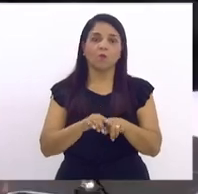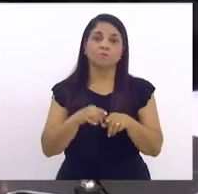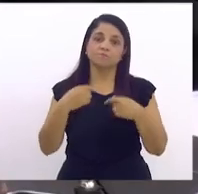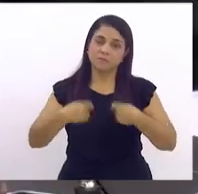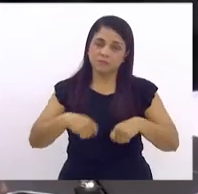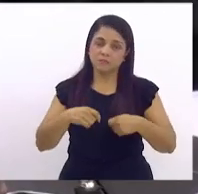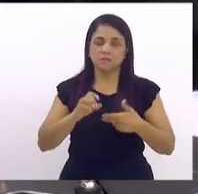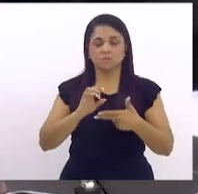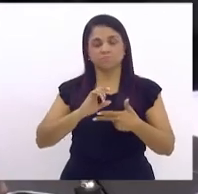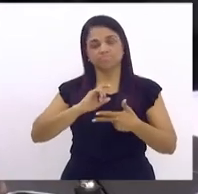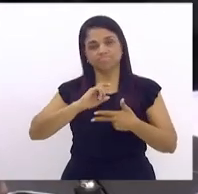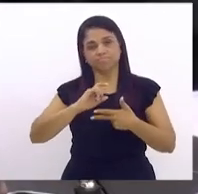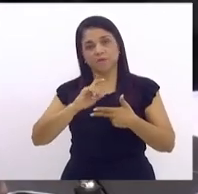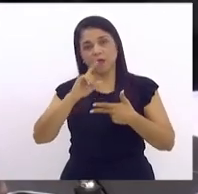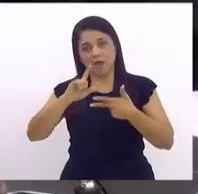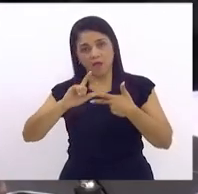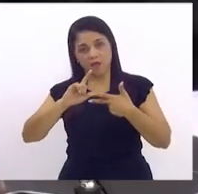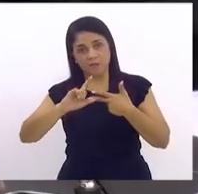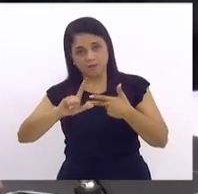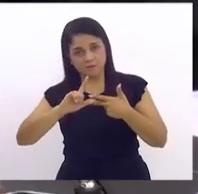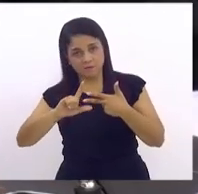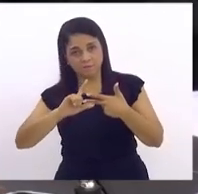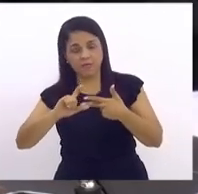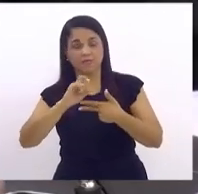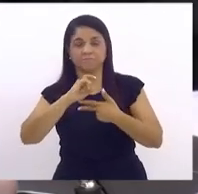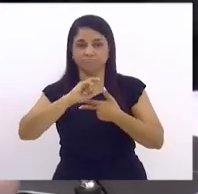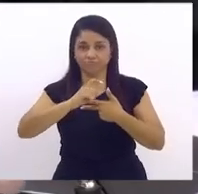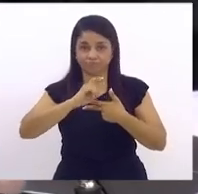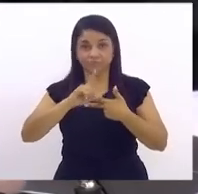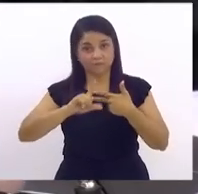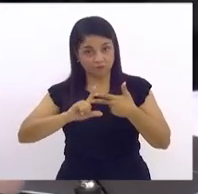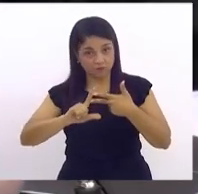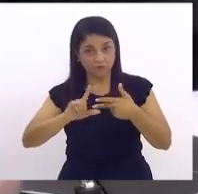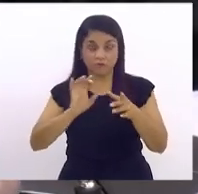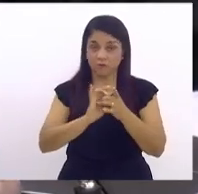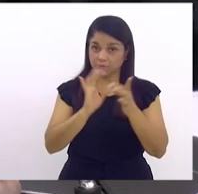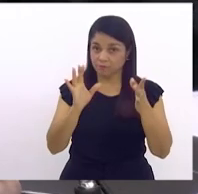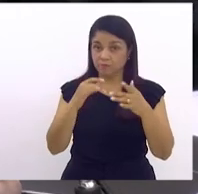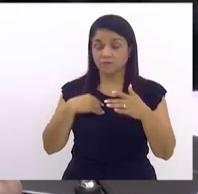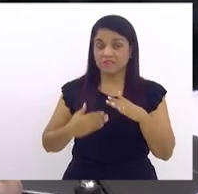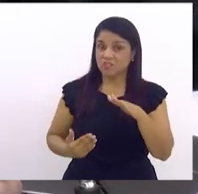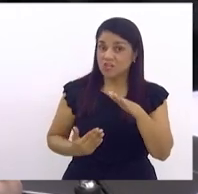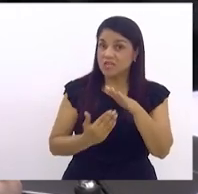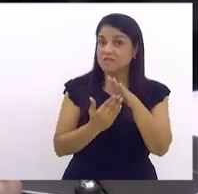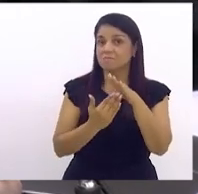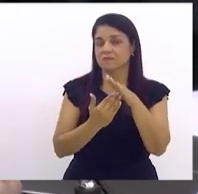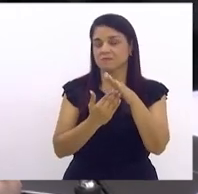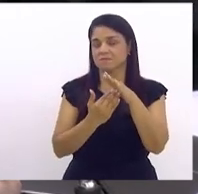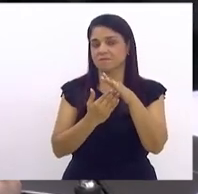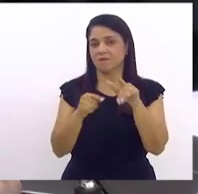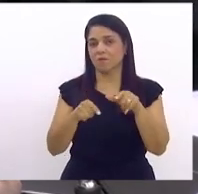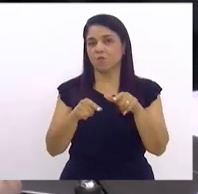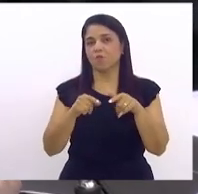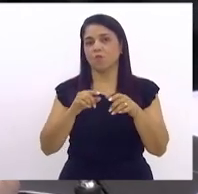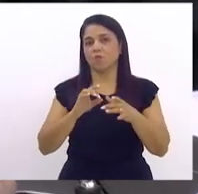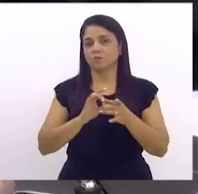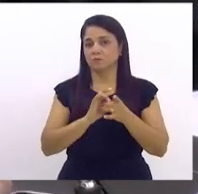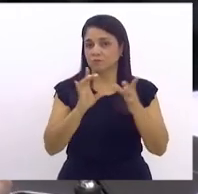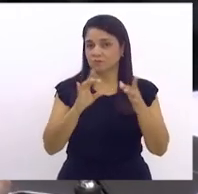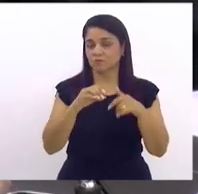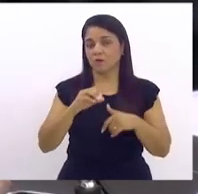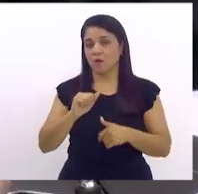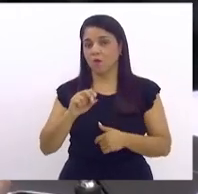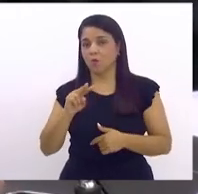Legislativa. Agora, acredito que, dessa forma, a gente limita um pouco os autorizativos, deixando os autorizativos, como foi a